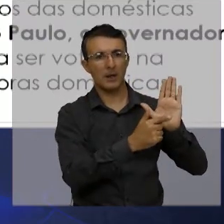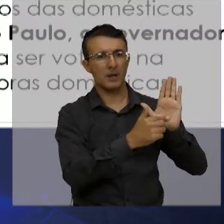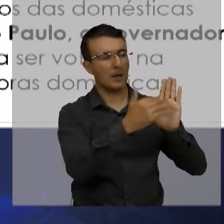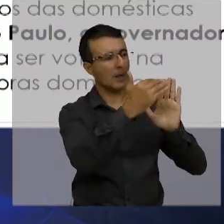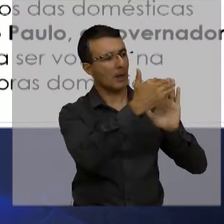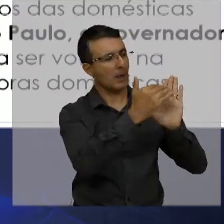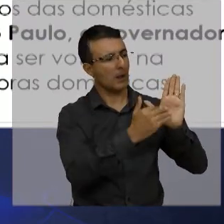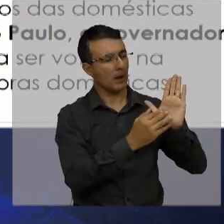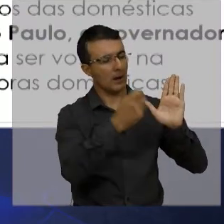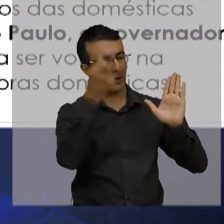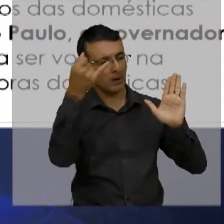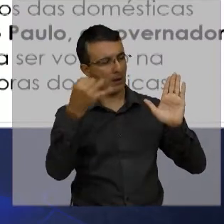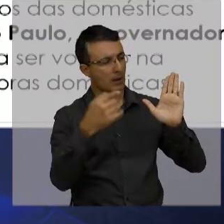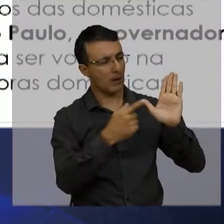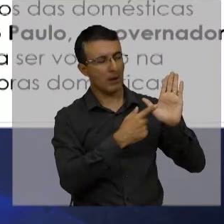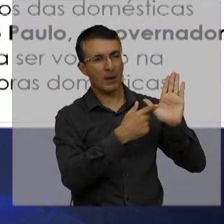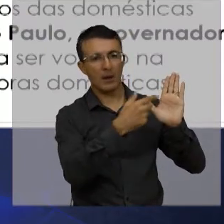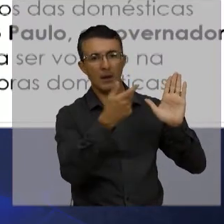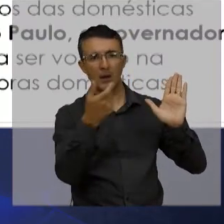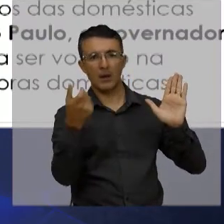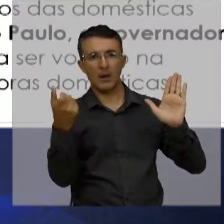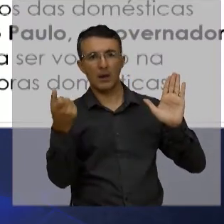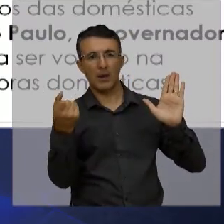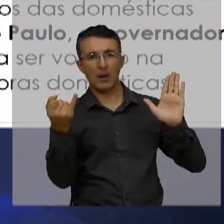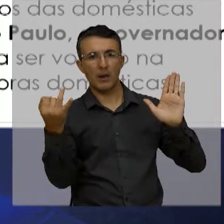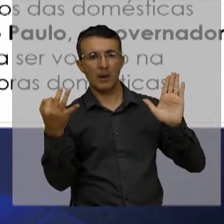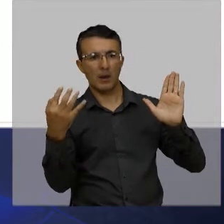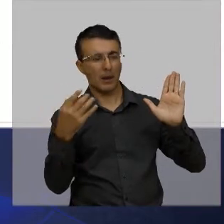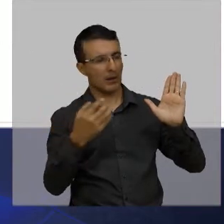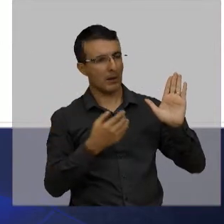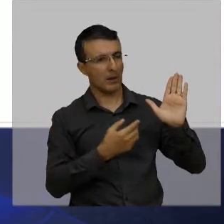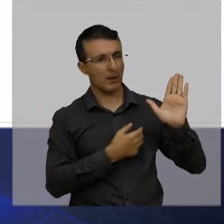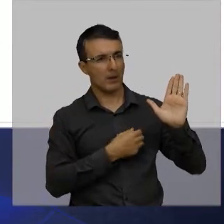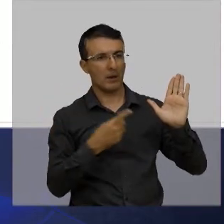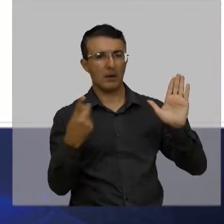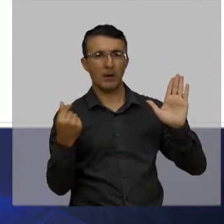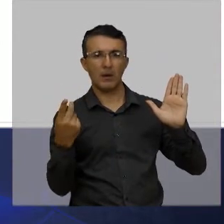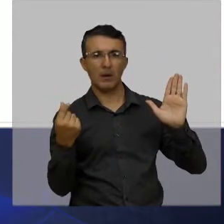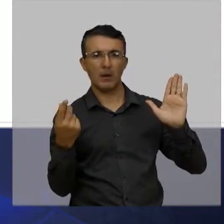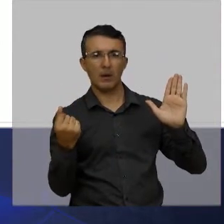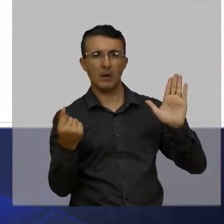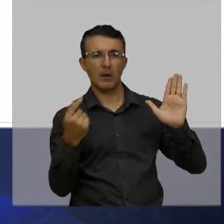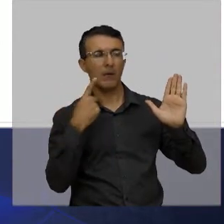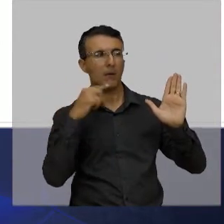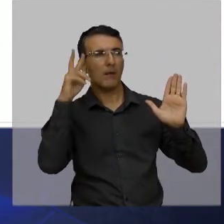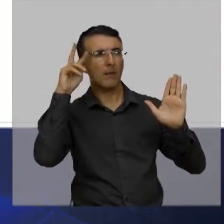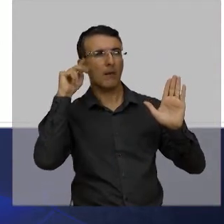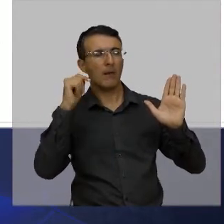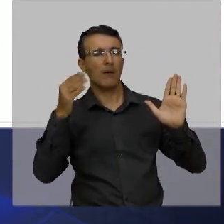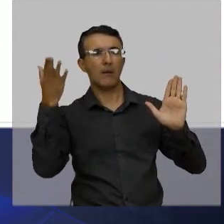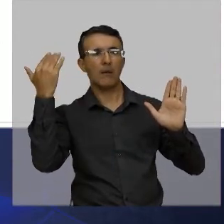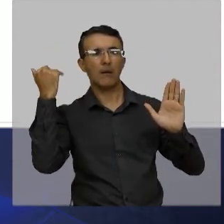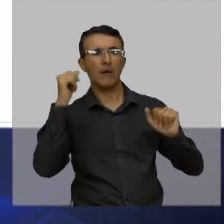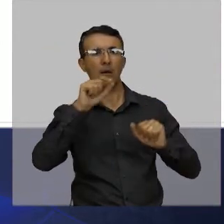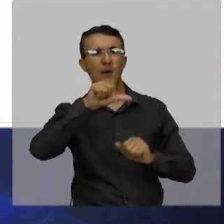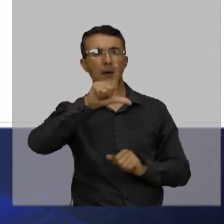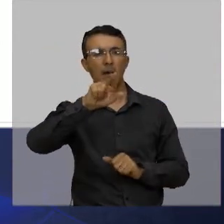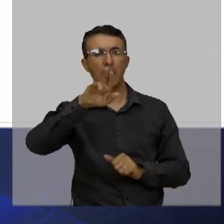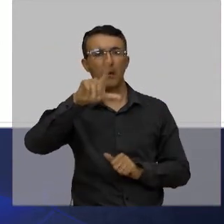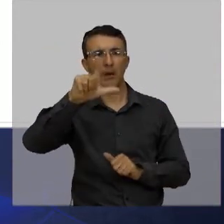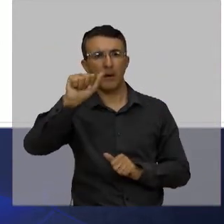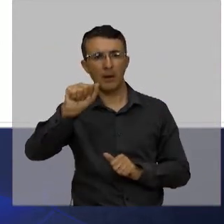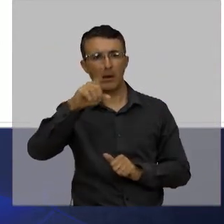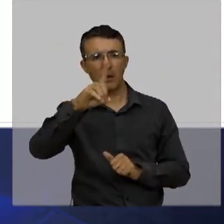senhor governador, e eu queria aqui lembrar, pode passar, por favor, que no governo Lula e Dilma, as